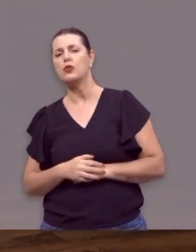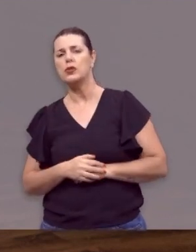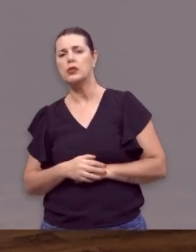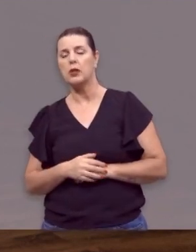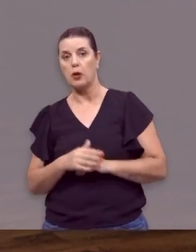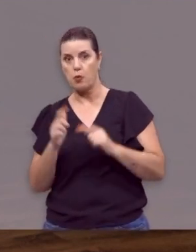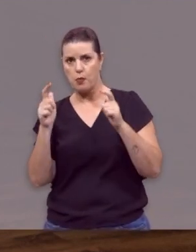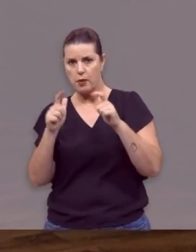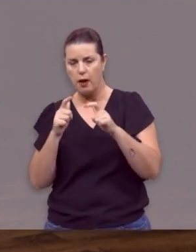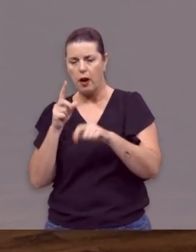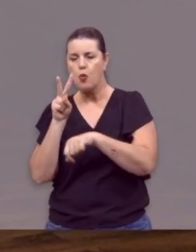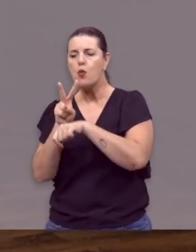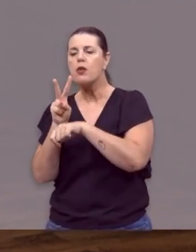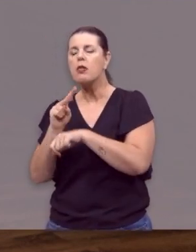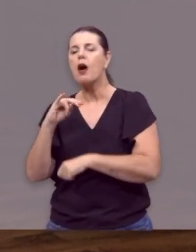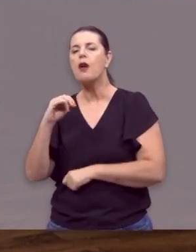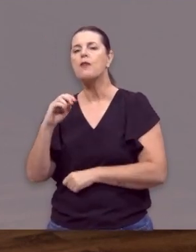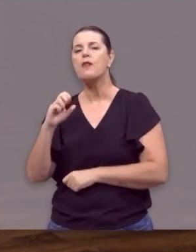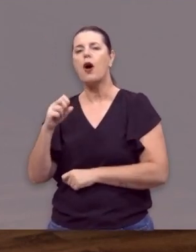as ovelhas,